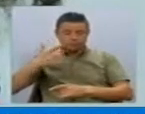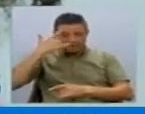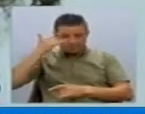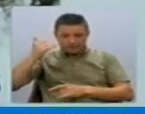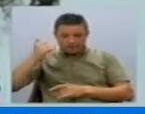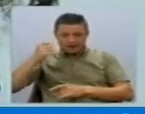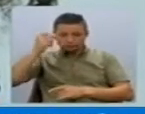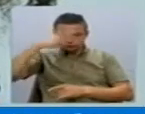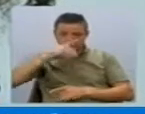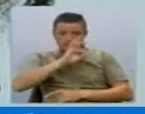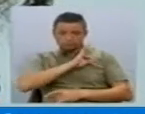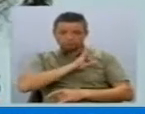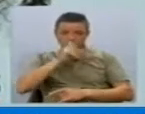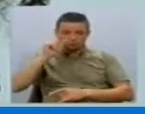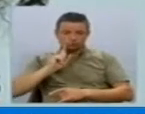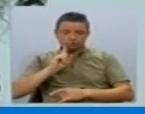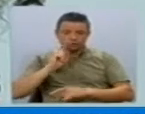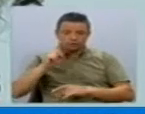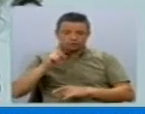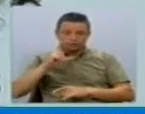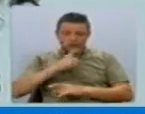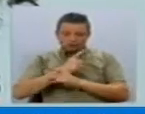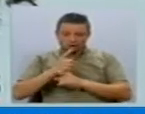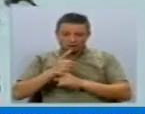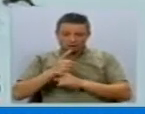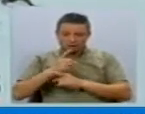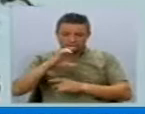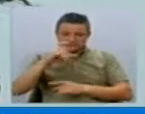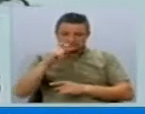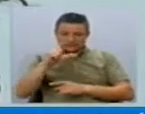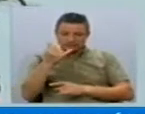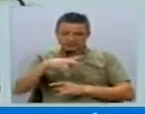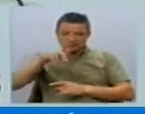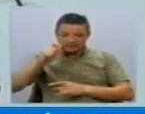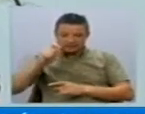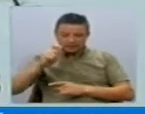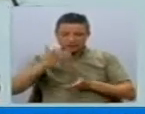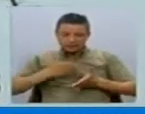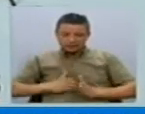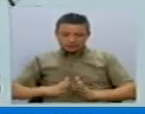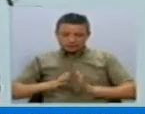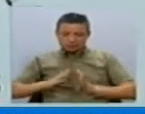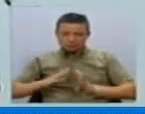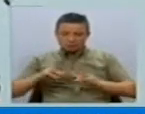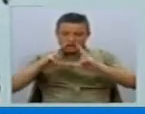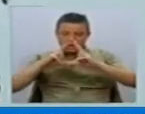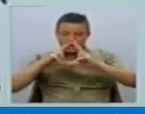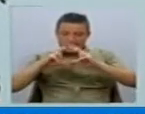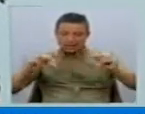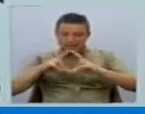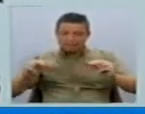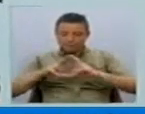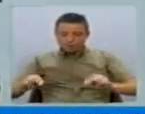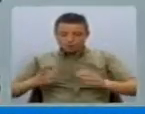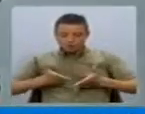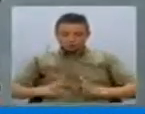da história desta senhora que nós estamos a ver. Chama-se Céline Vernon, nasceu em Beirute, no Líbano. E, como podes imaginar, a vida